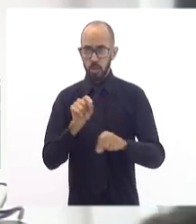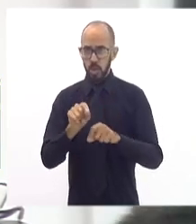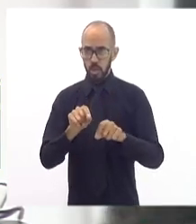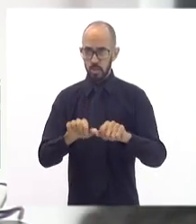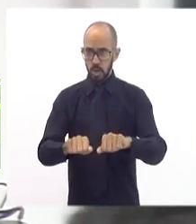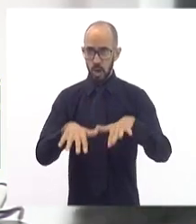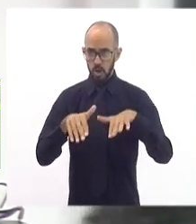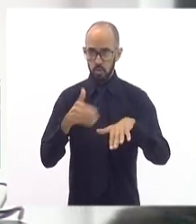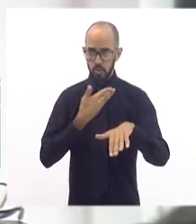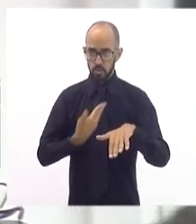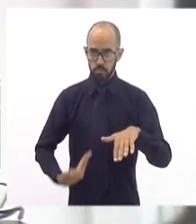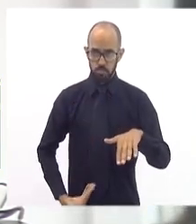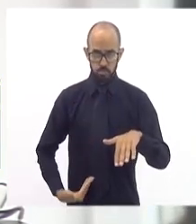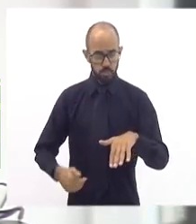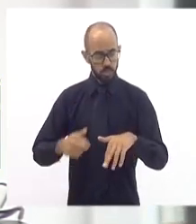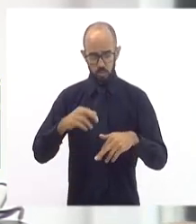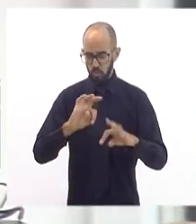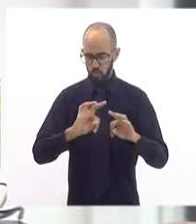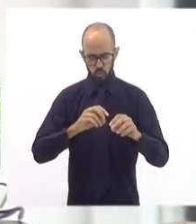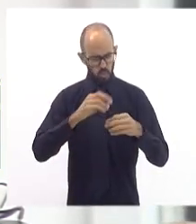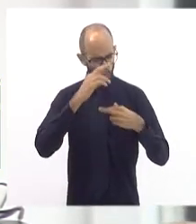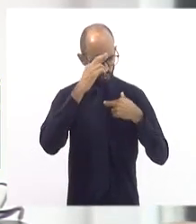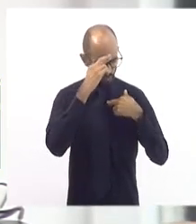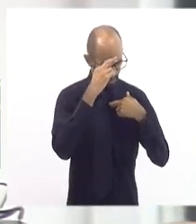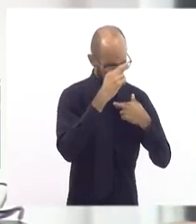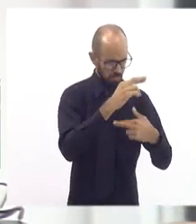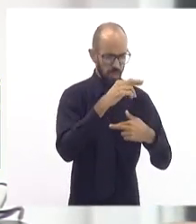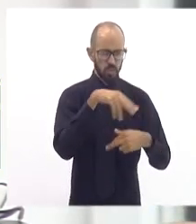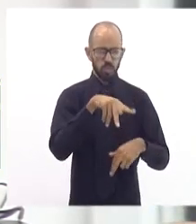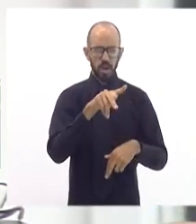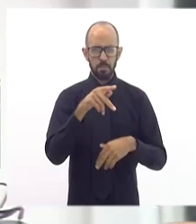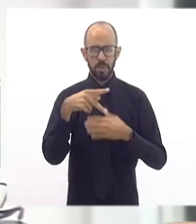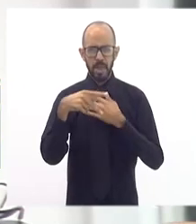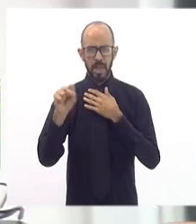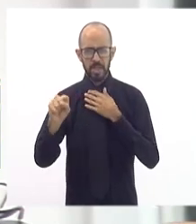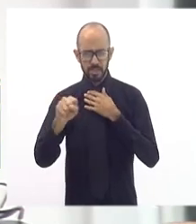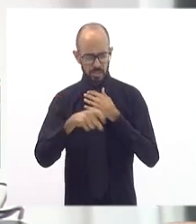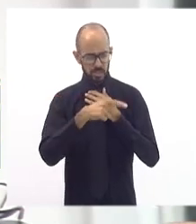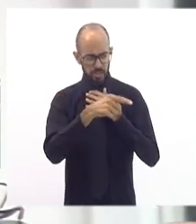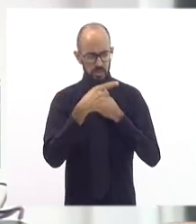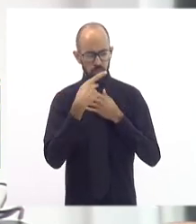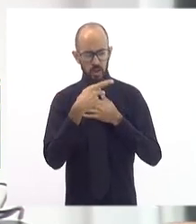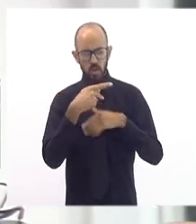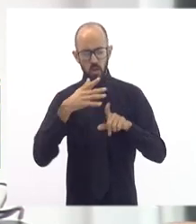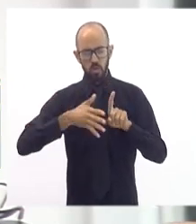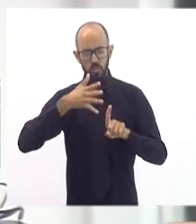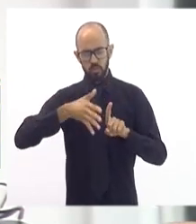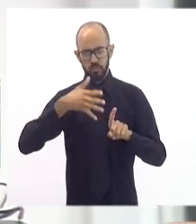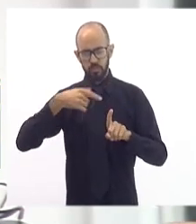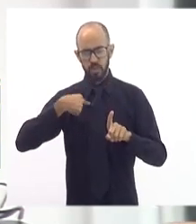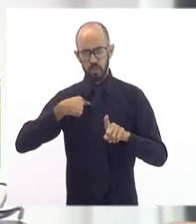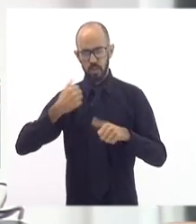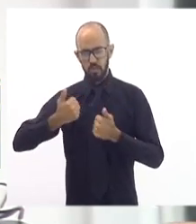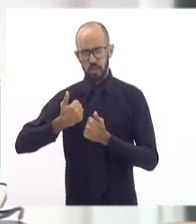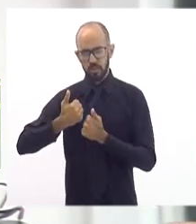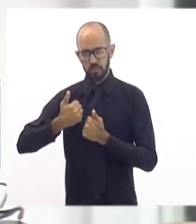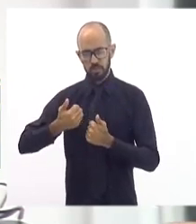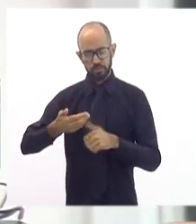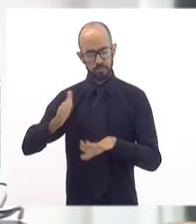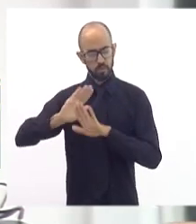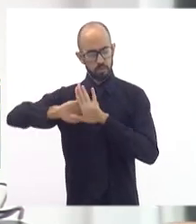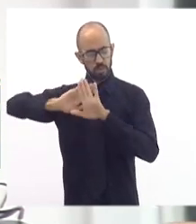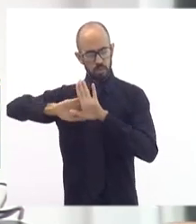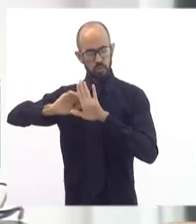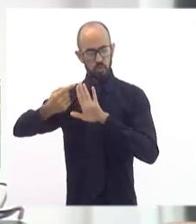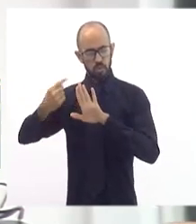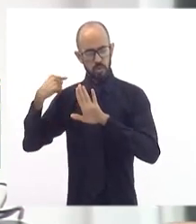audiências públicas Com todo o respeito ao representante da KS que se manifestou e eu tava aqui na assistência assim é ainda